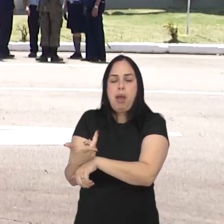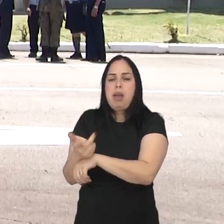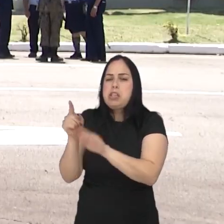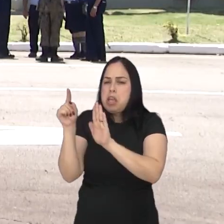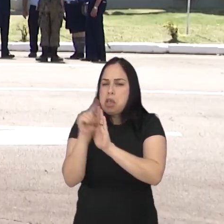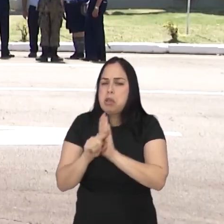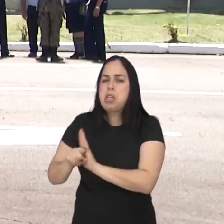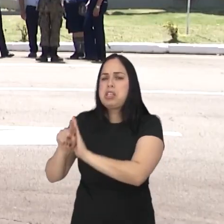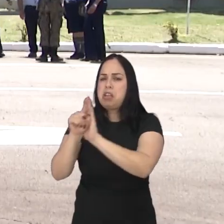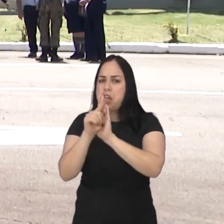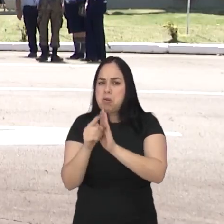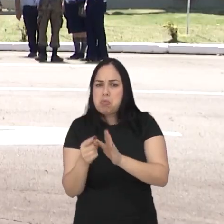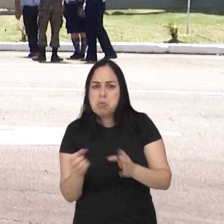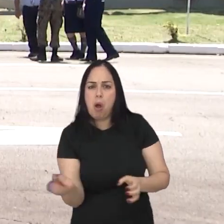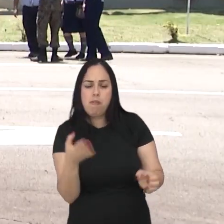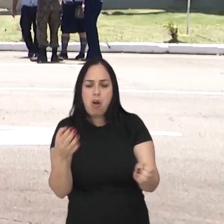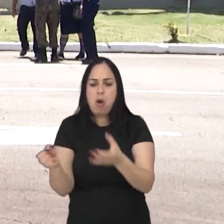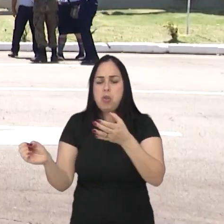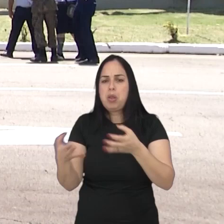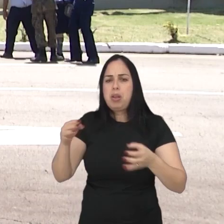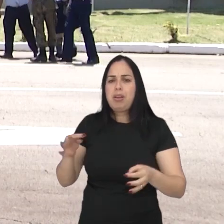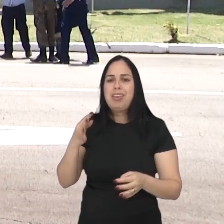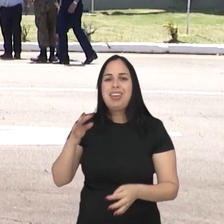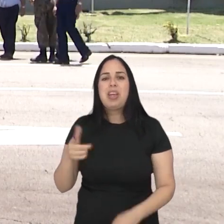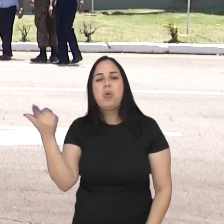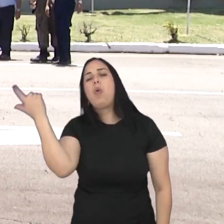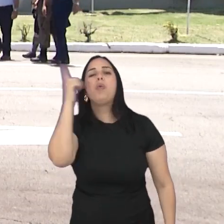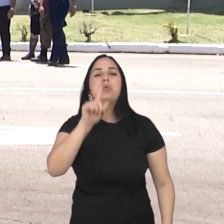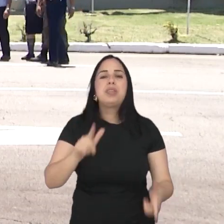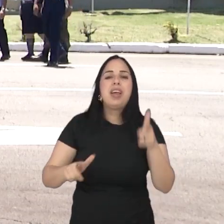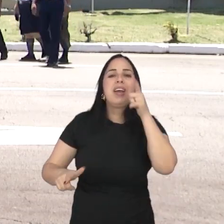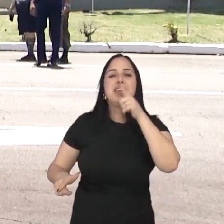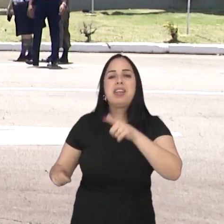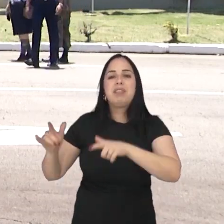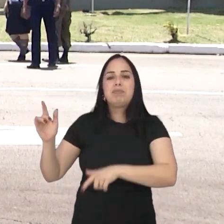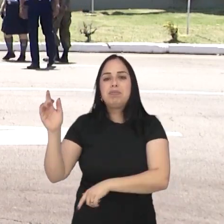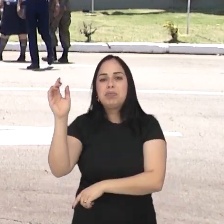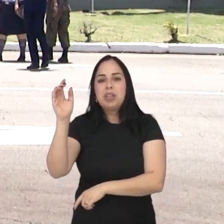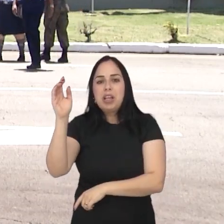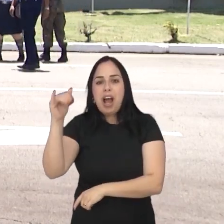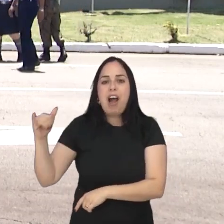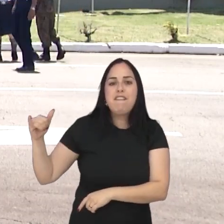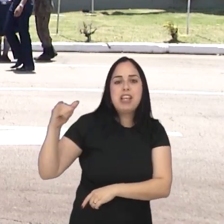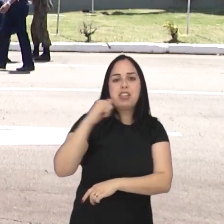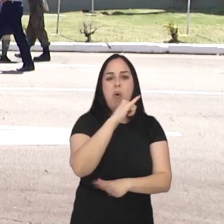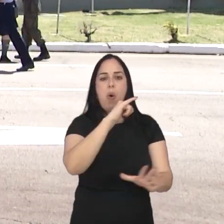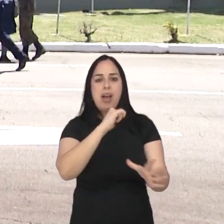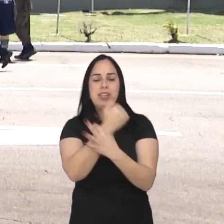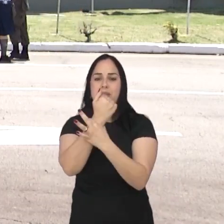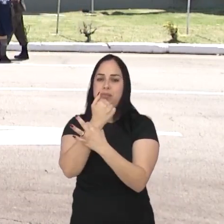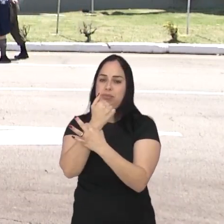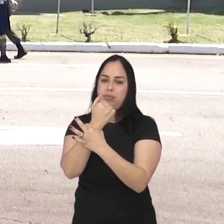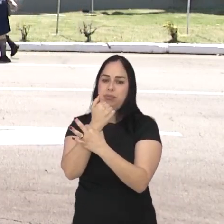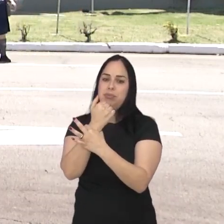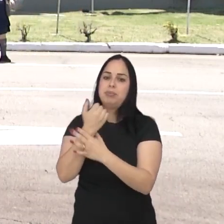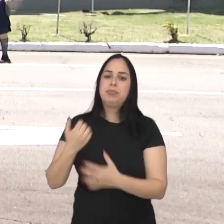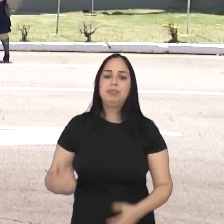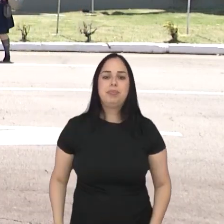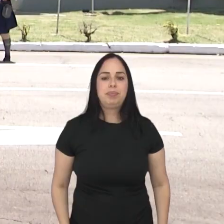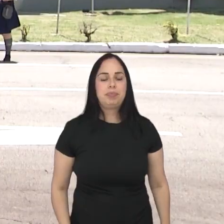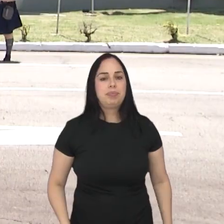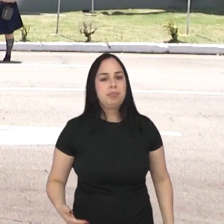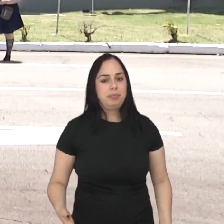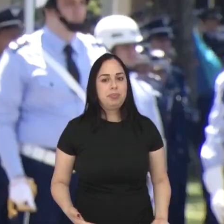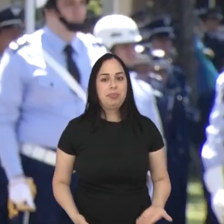então sempre pesquisando inovações para que a gente consiga sempre deixar a aviação mais segura e, no nosso caso, deixar